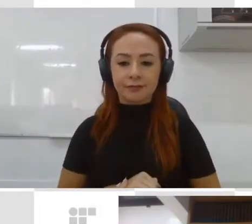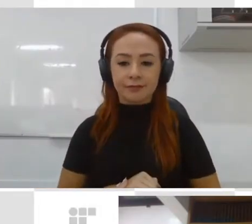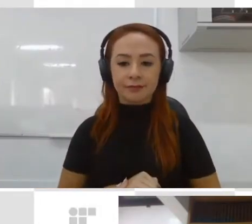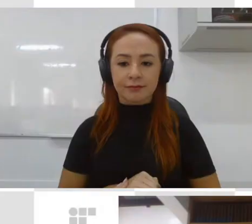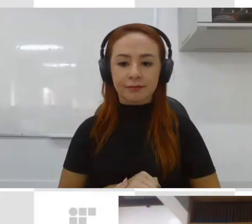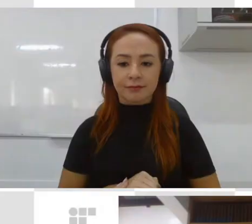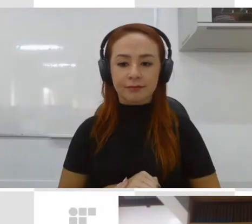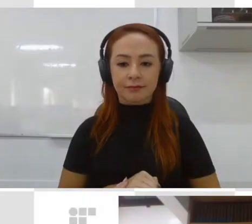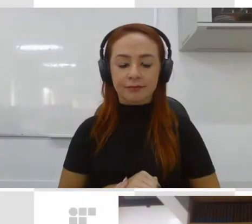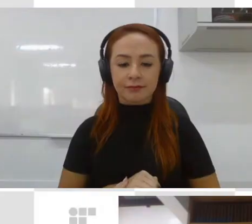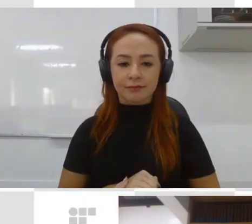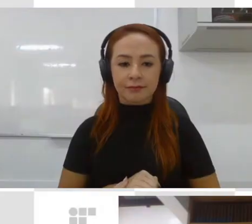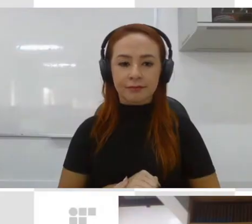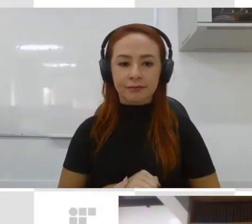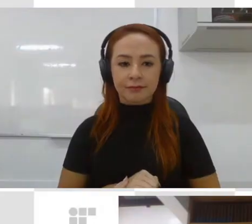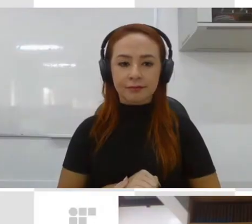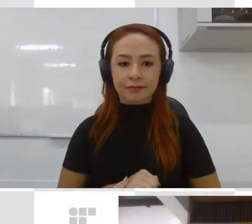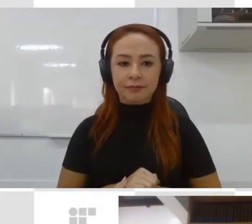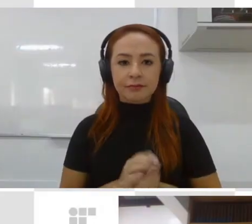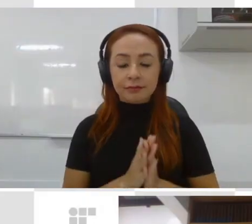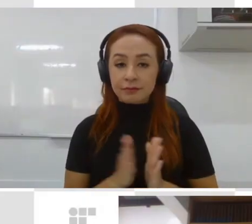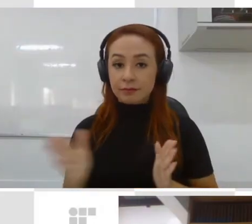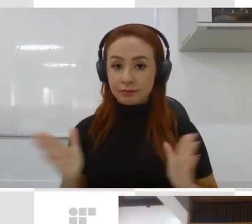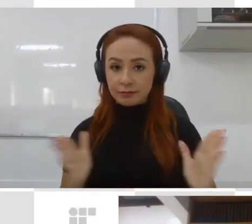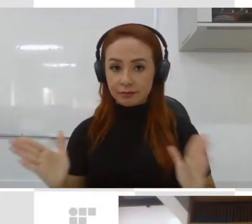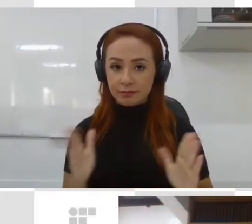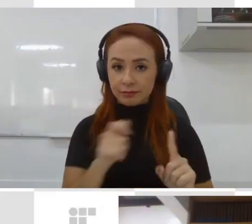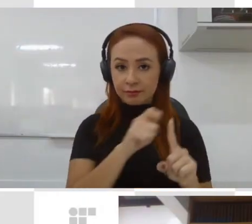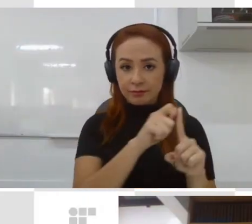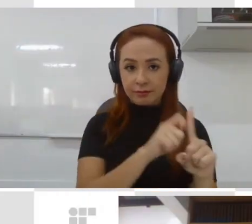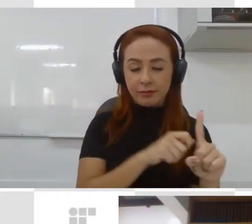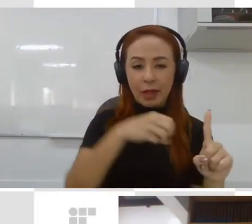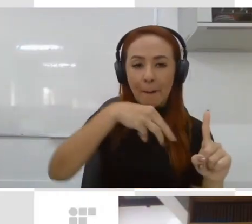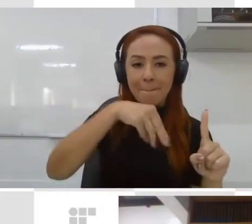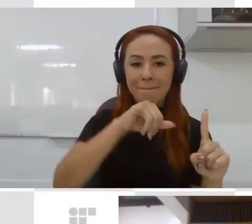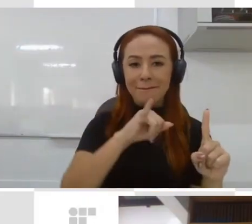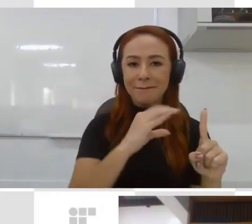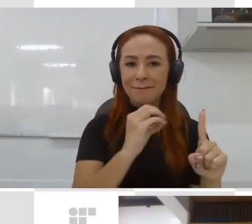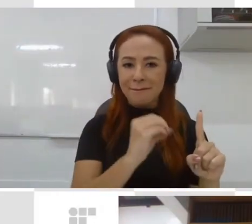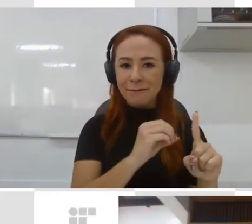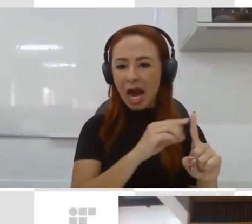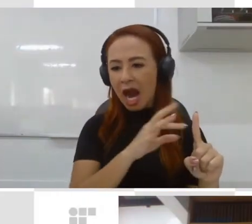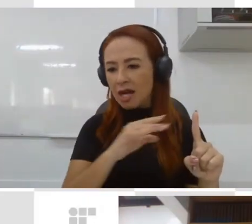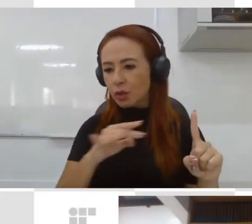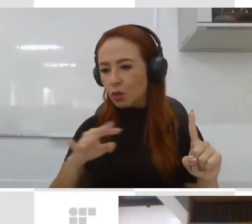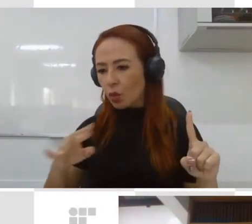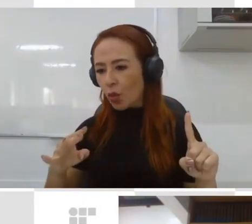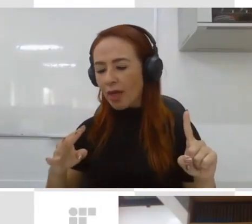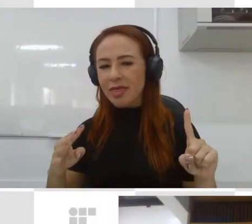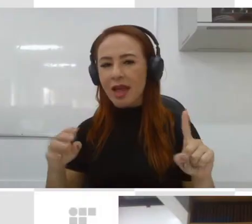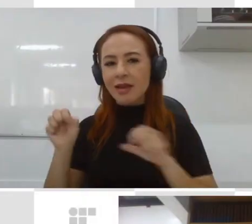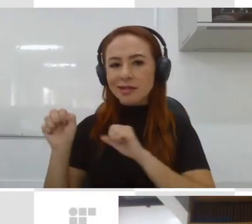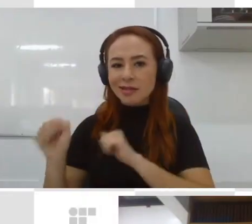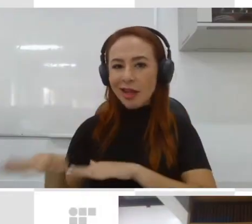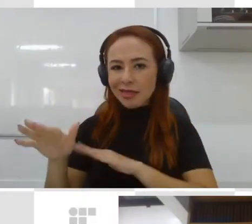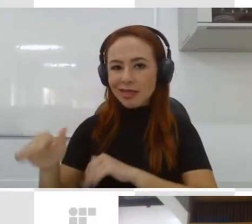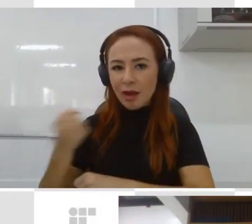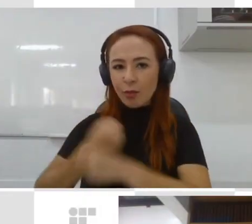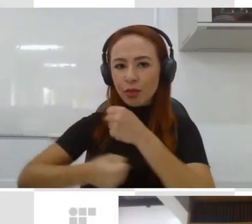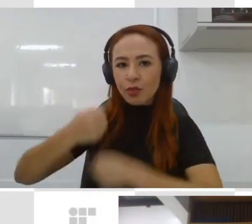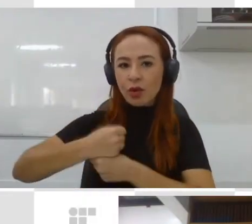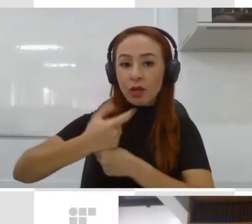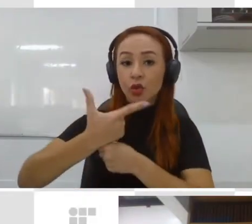2022, entre 10 de maio e 4 de setembro de 2022, 61